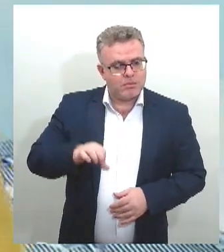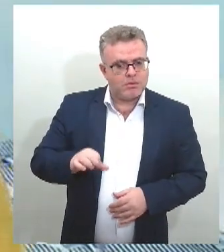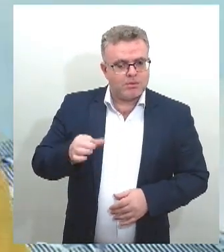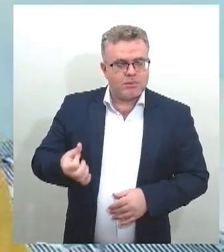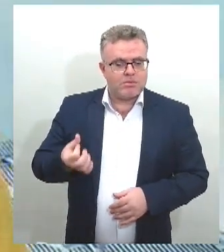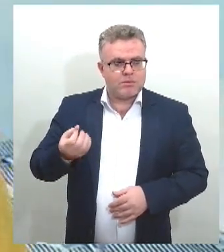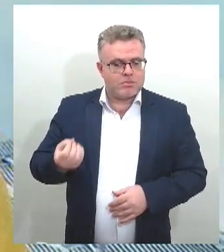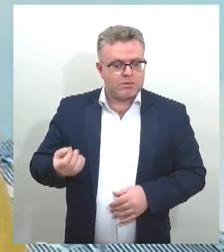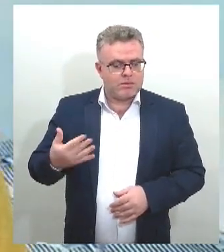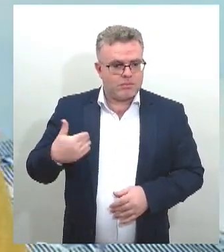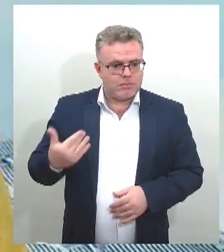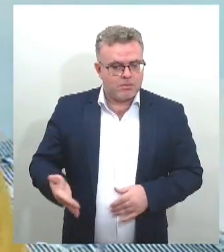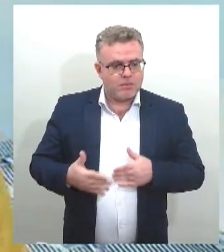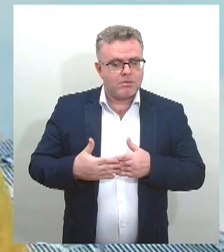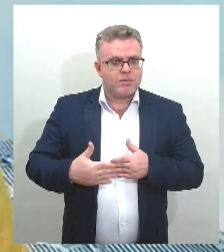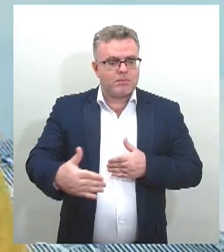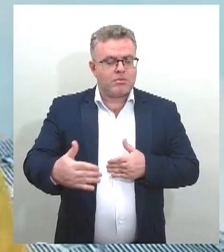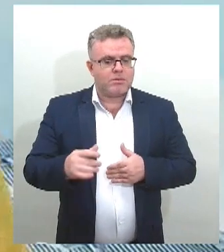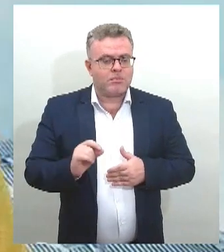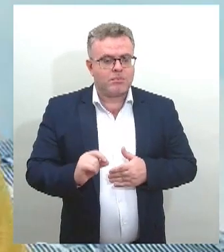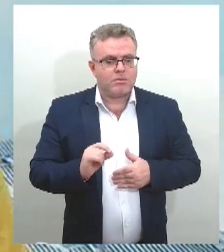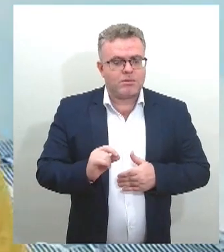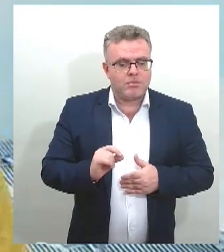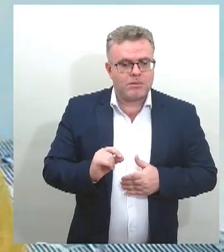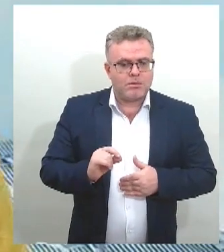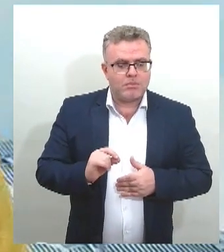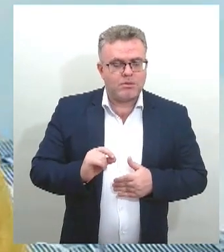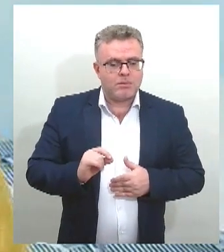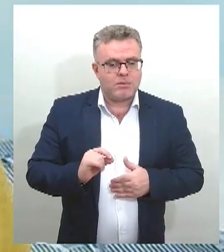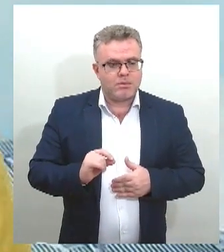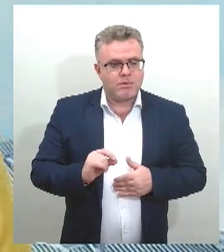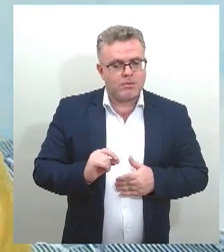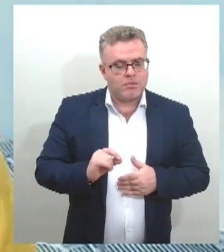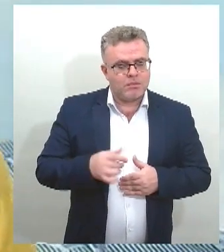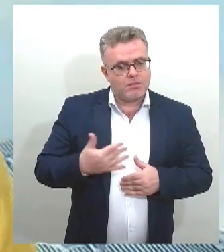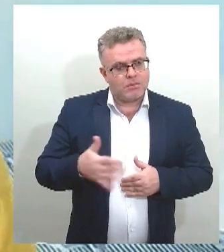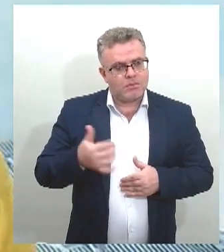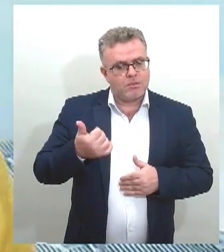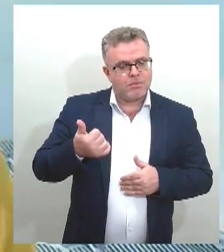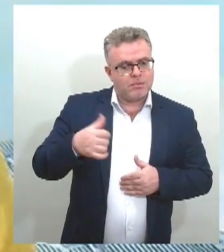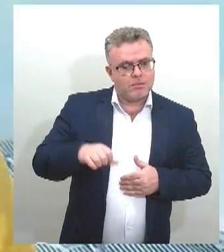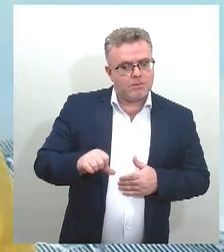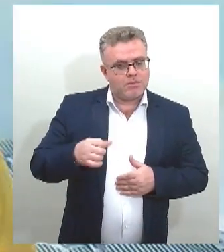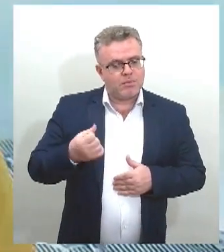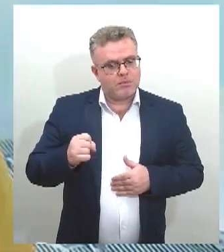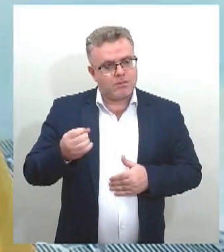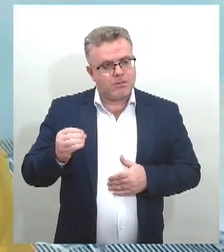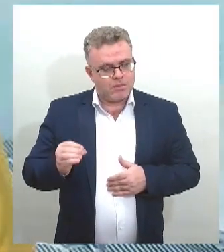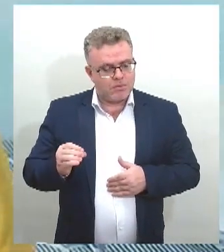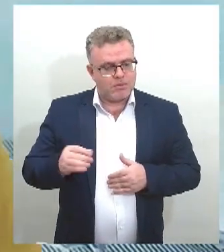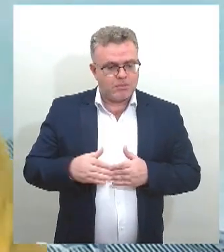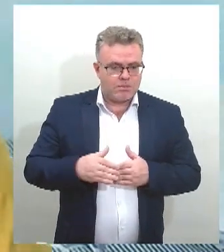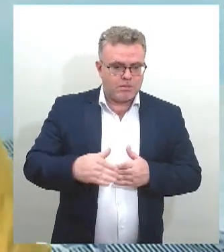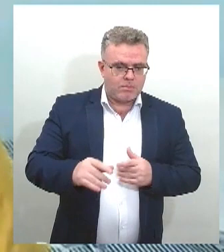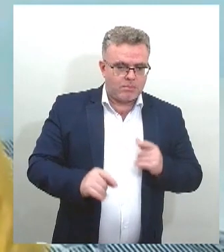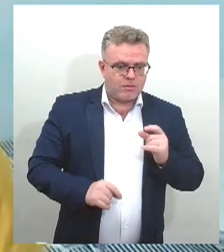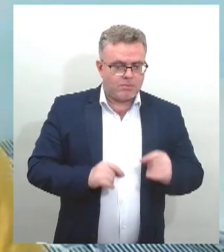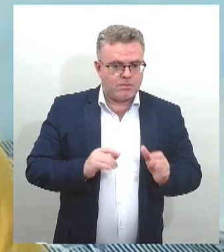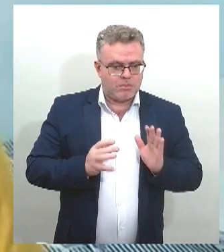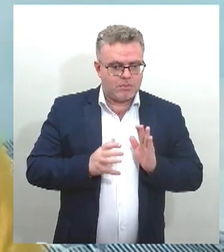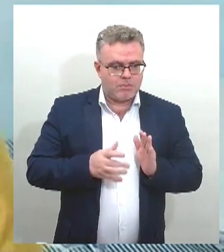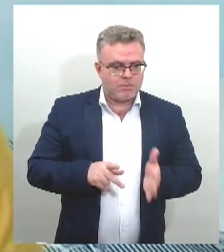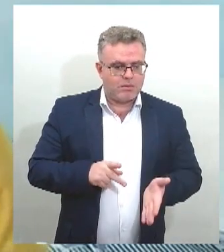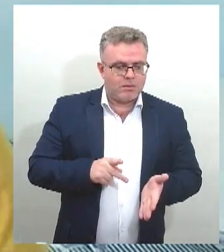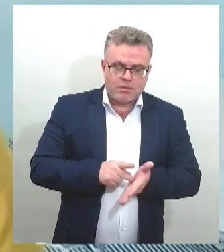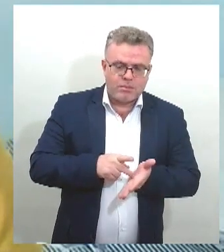né, já na década de 80, mais ou menos, é que o partido é efetivado